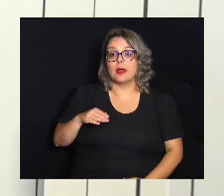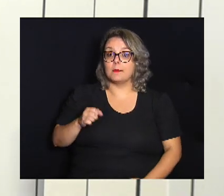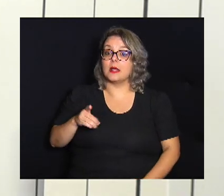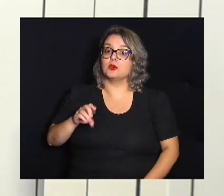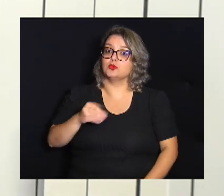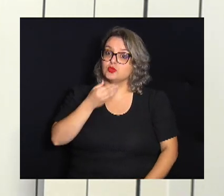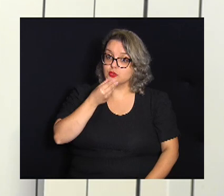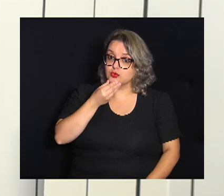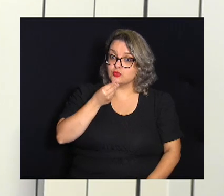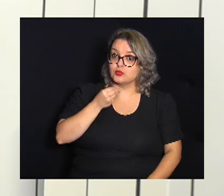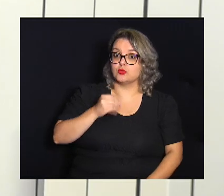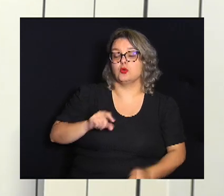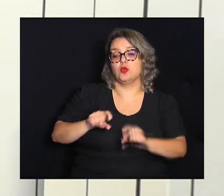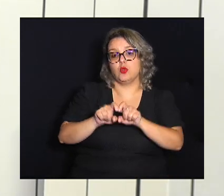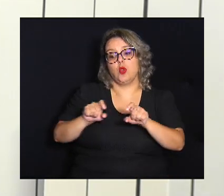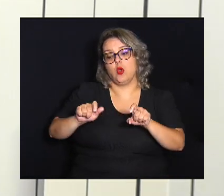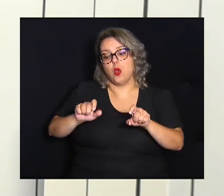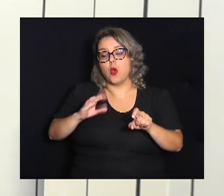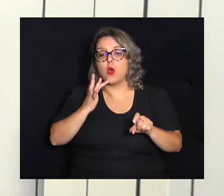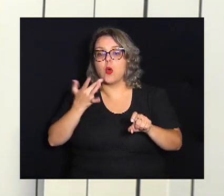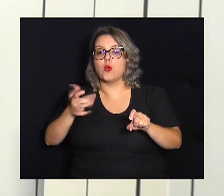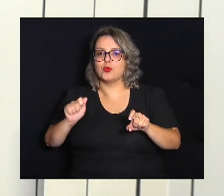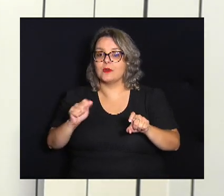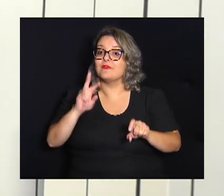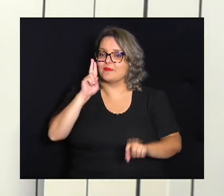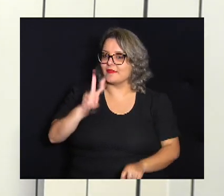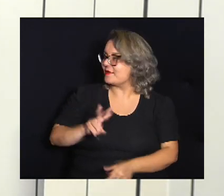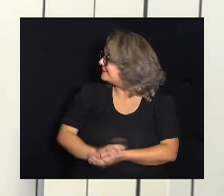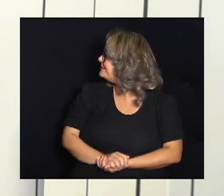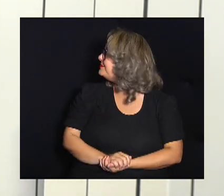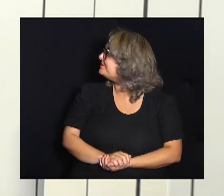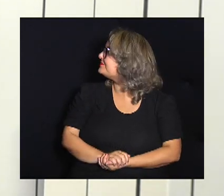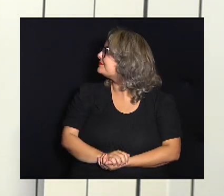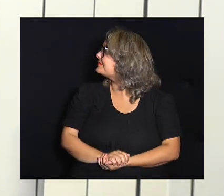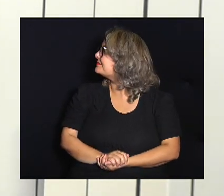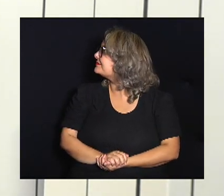Campinas, Série Ouro A. Vamos aos resultados.